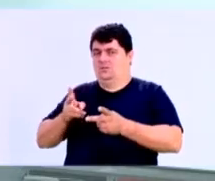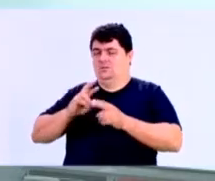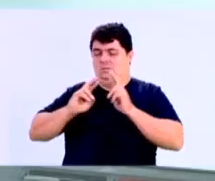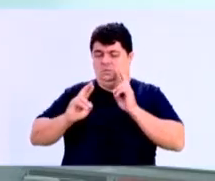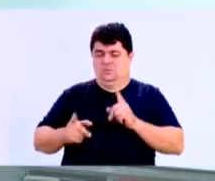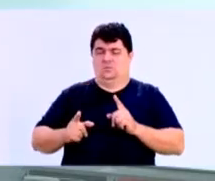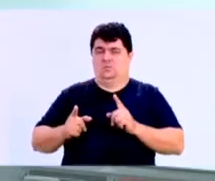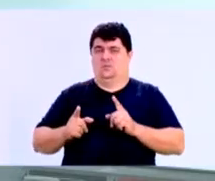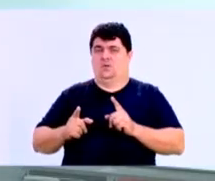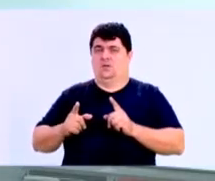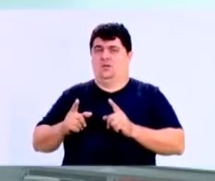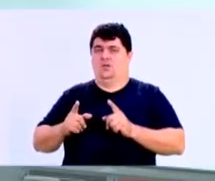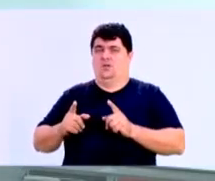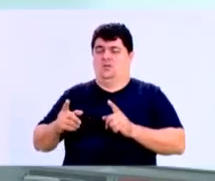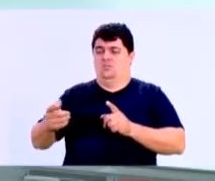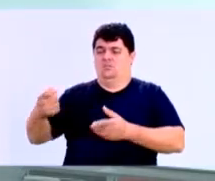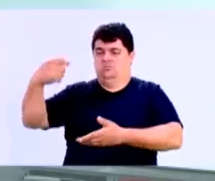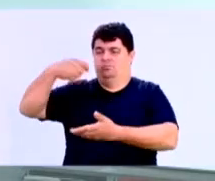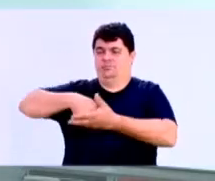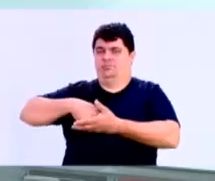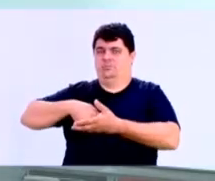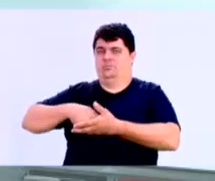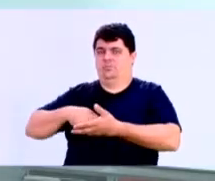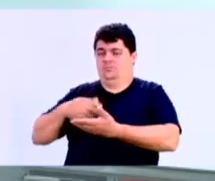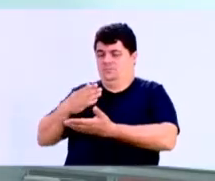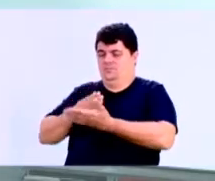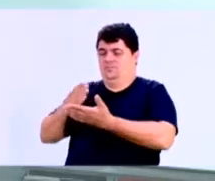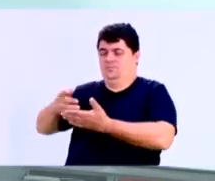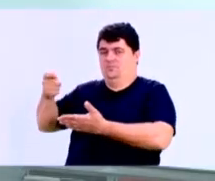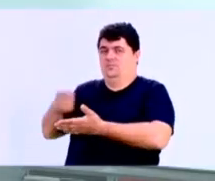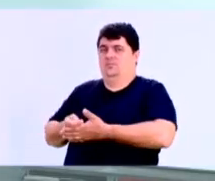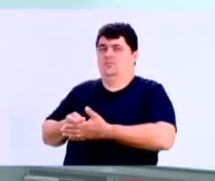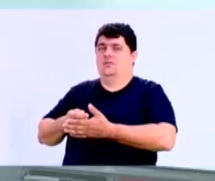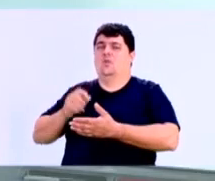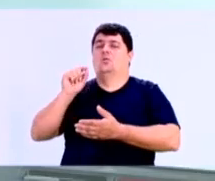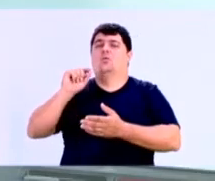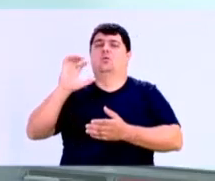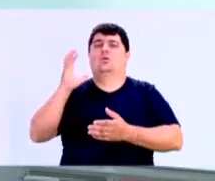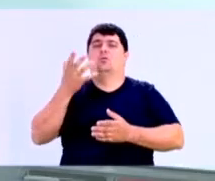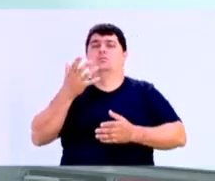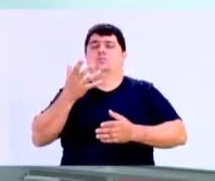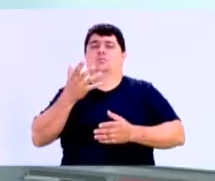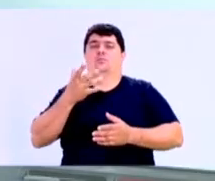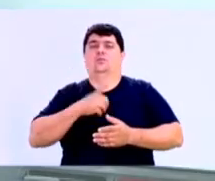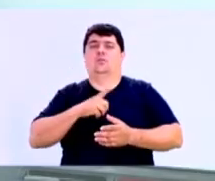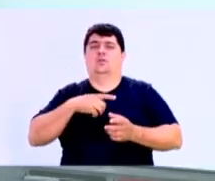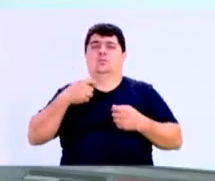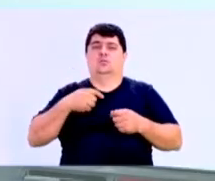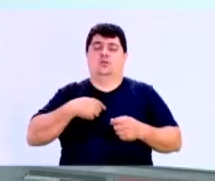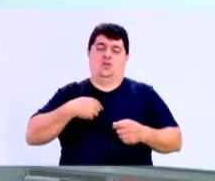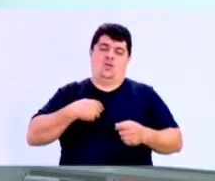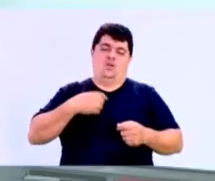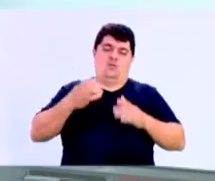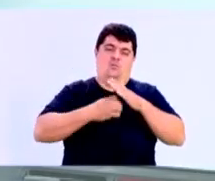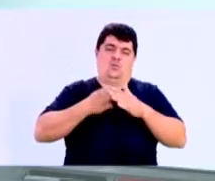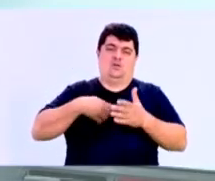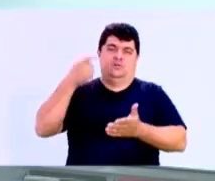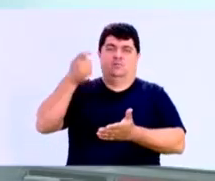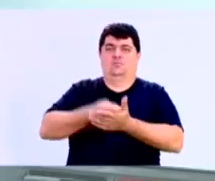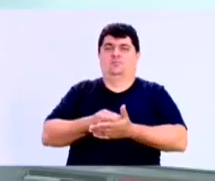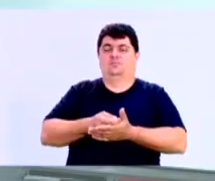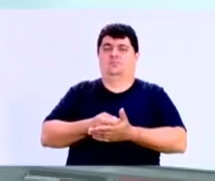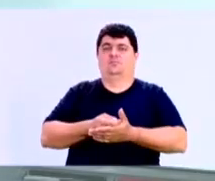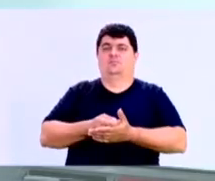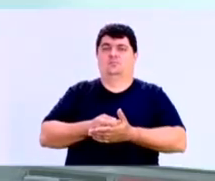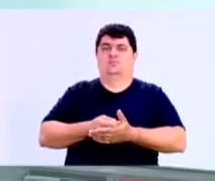for maior do que o prazo da minha compra e pagamento, significa o quê? Que eu tenho que bancar esses fornecedores com outros recursos